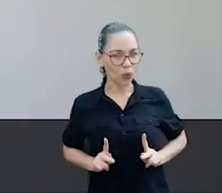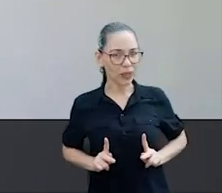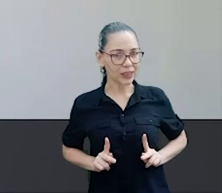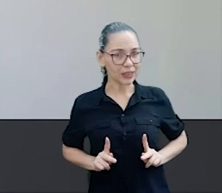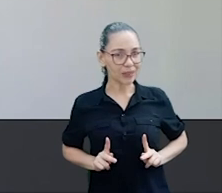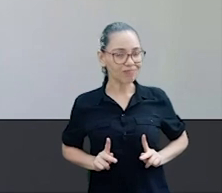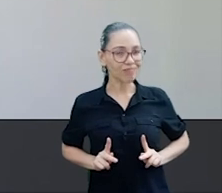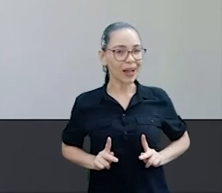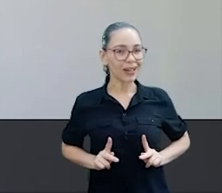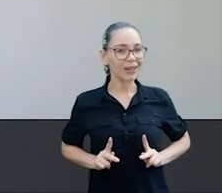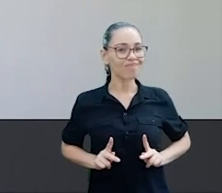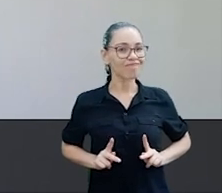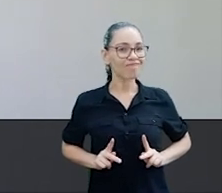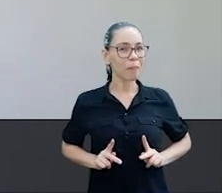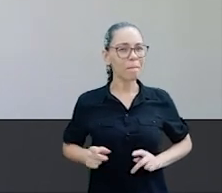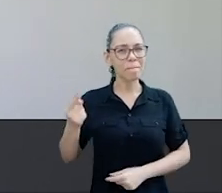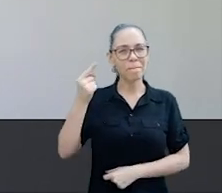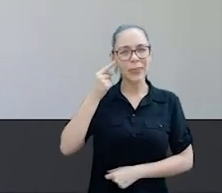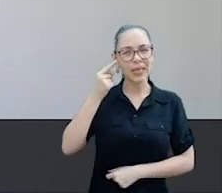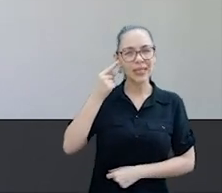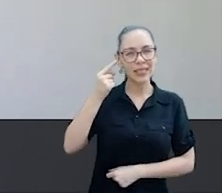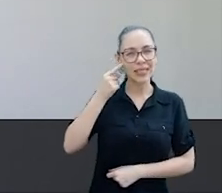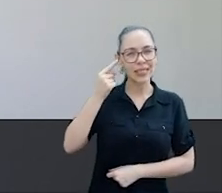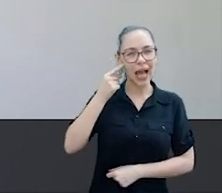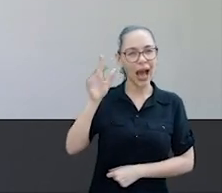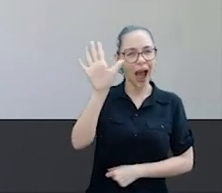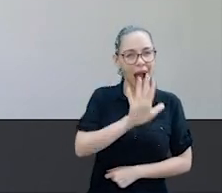torná-la um centro crítico.